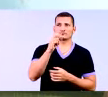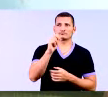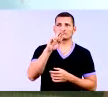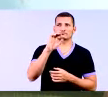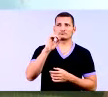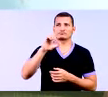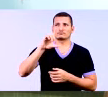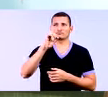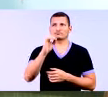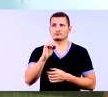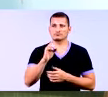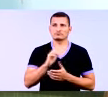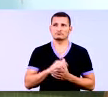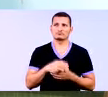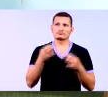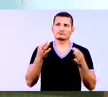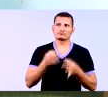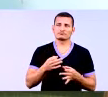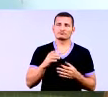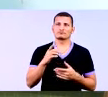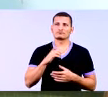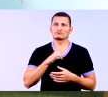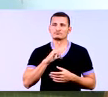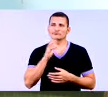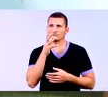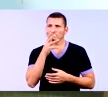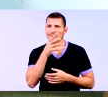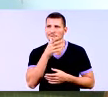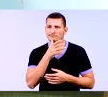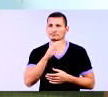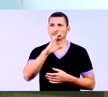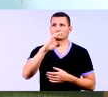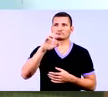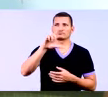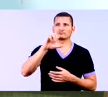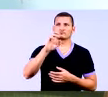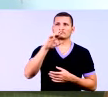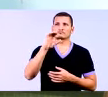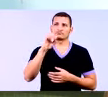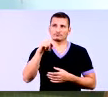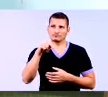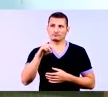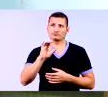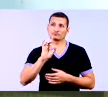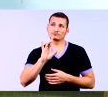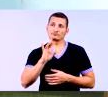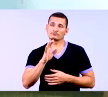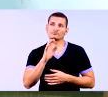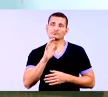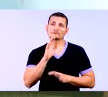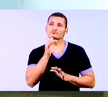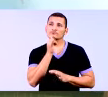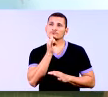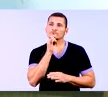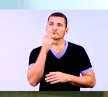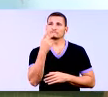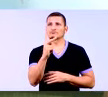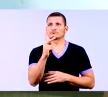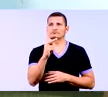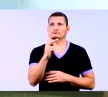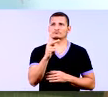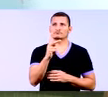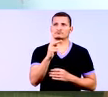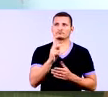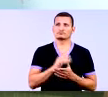processador Celeron tá muito lento. Essa informação dele ser Celeron é só o modelo dele.